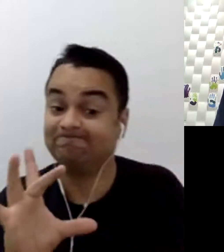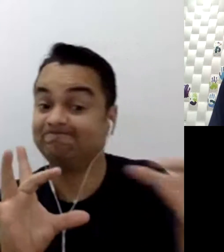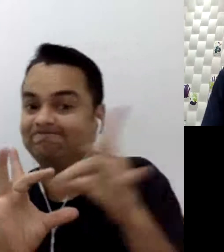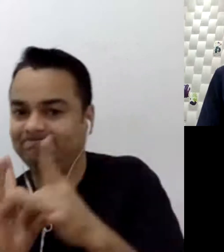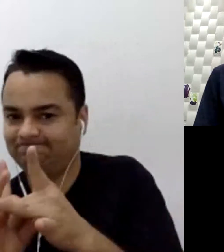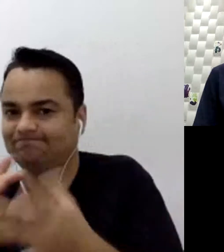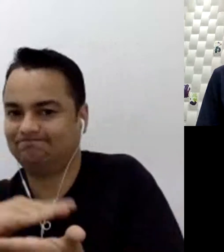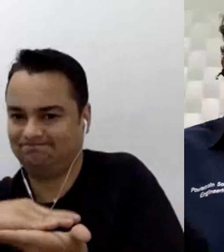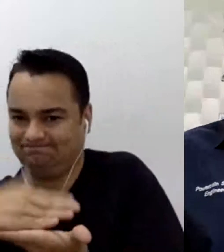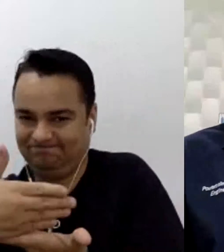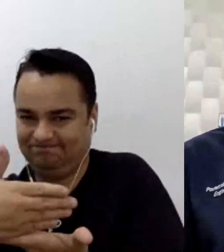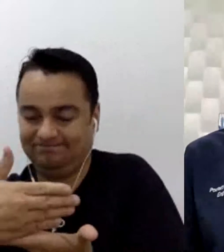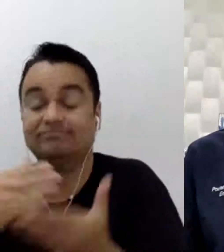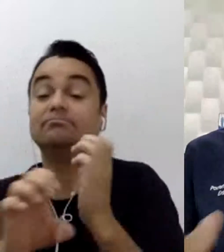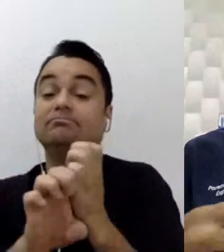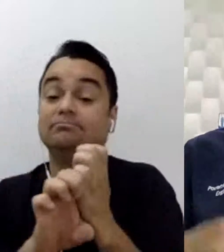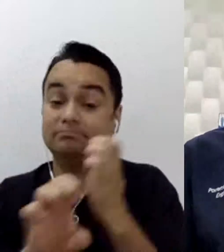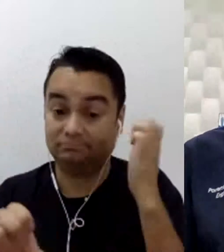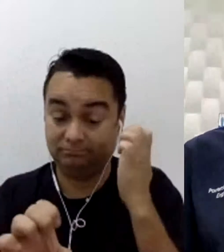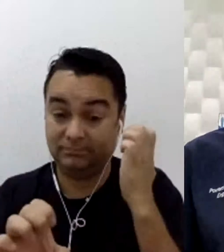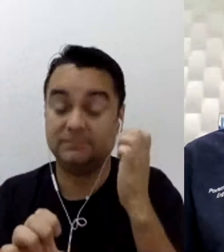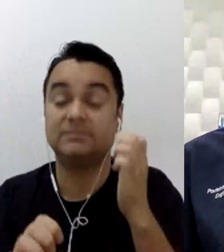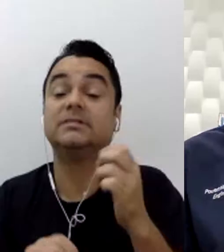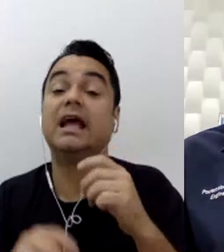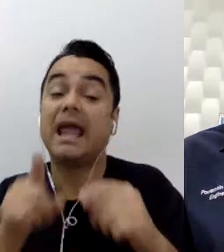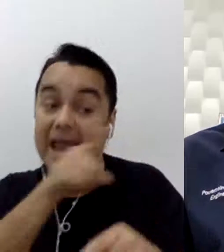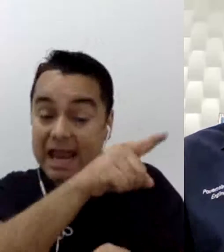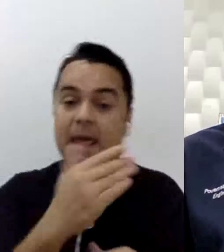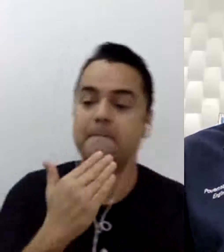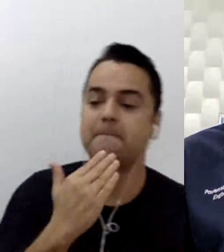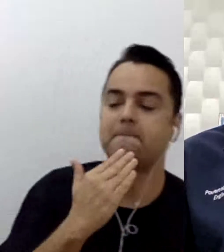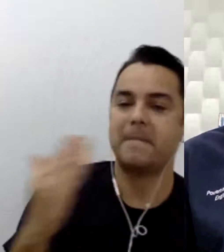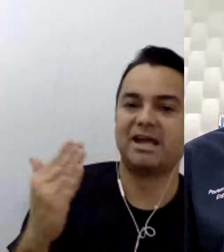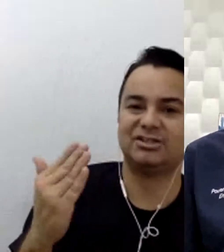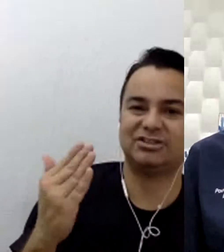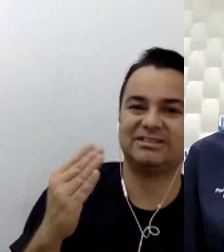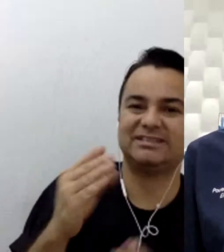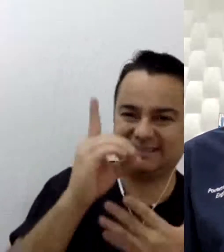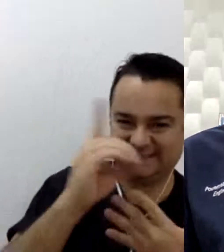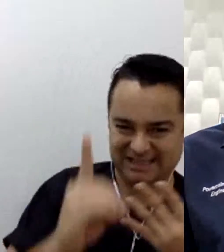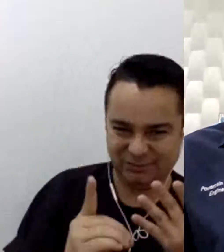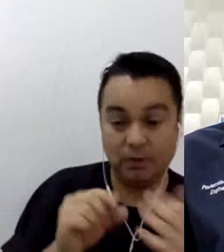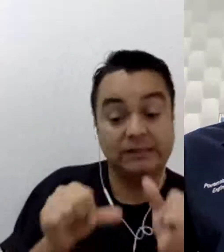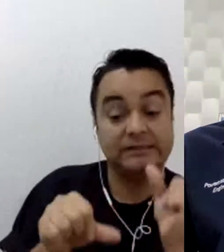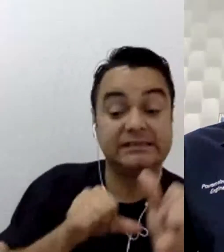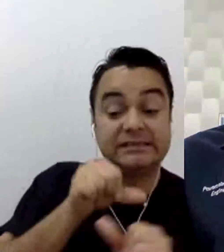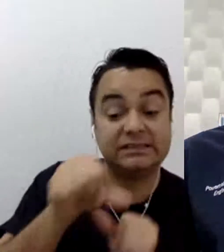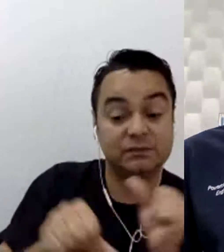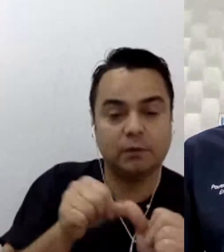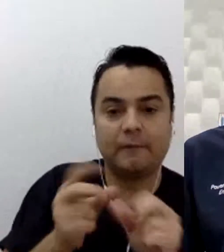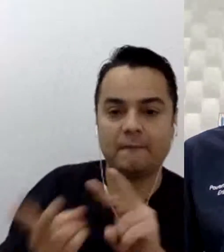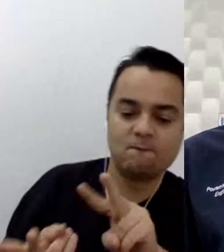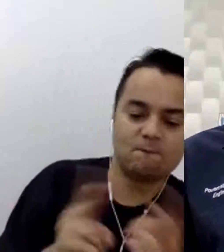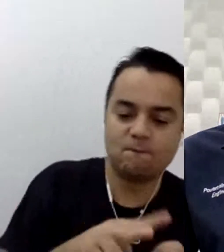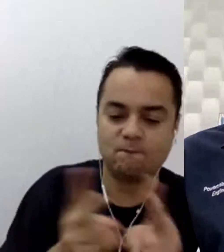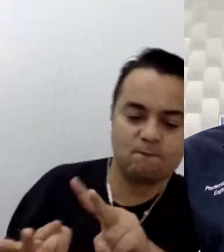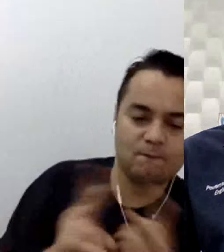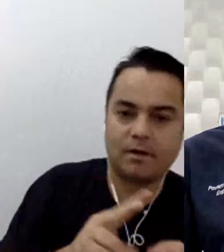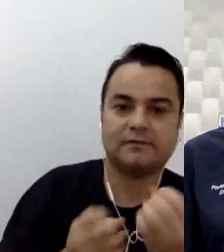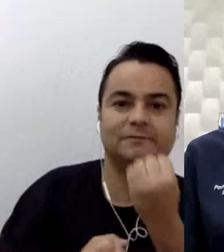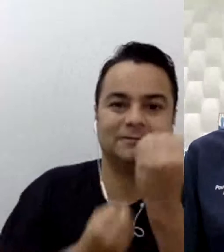computador e o engenheiro vai requisitando esses dados e vai transformando em informação. Então, ele consegue simular ali, por